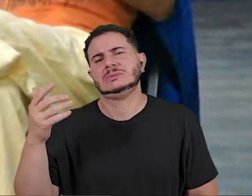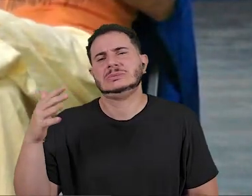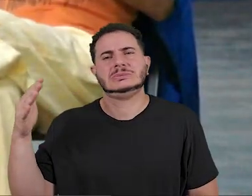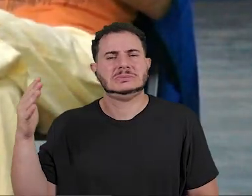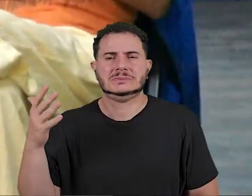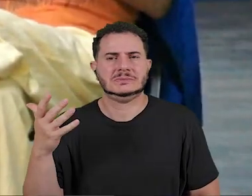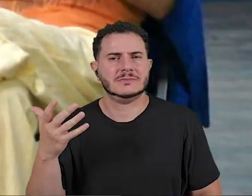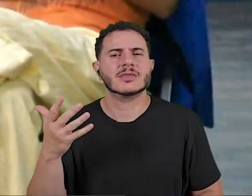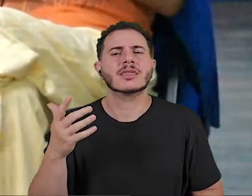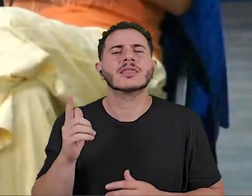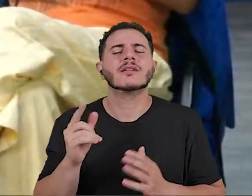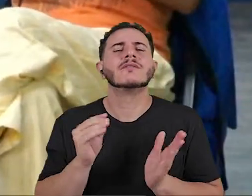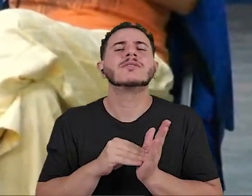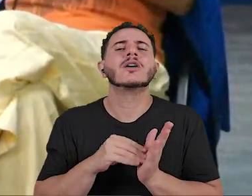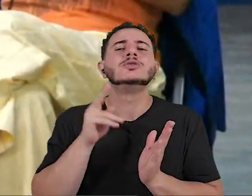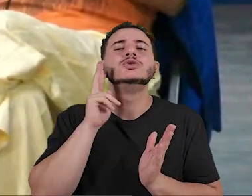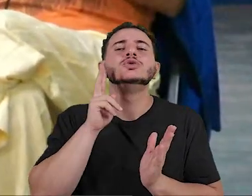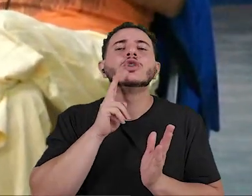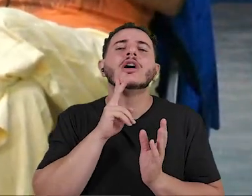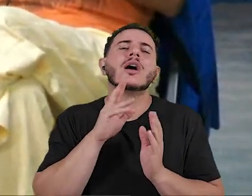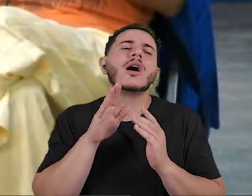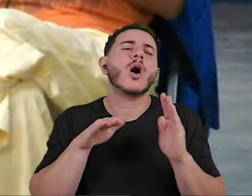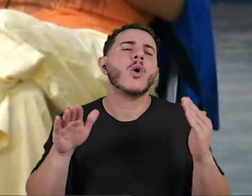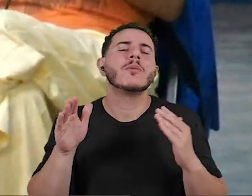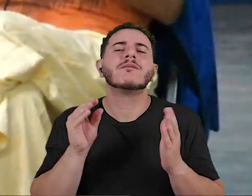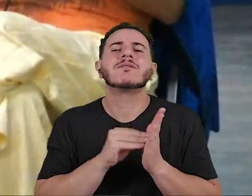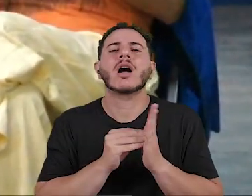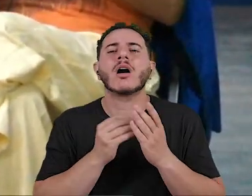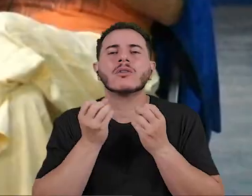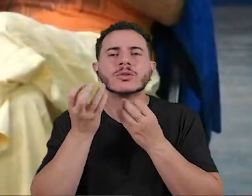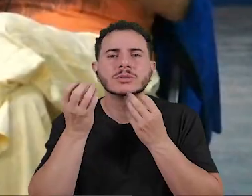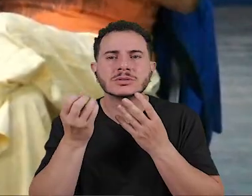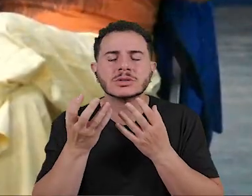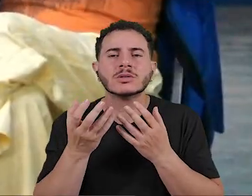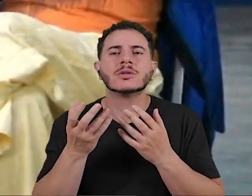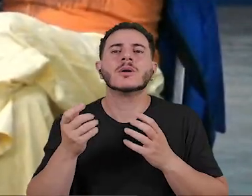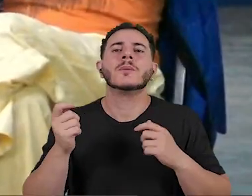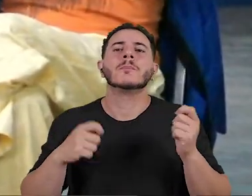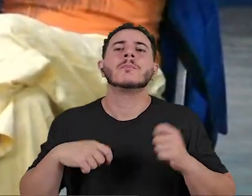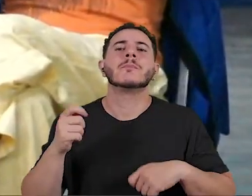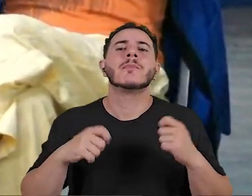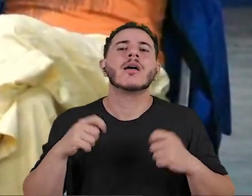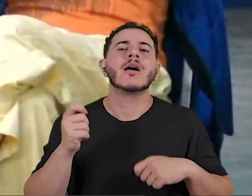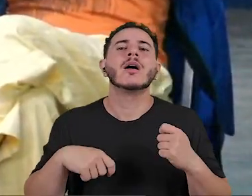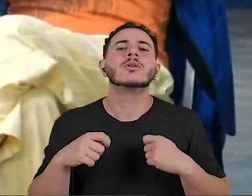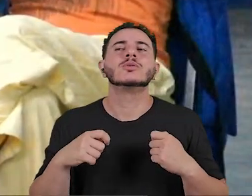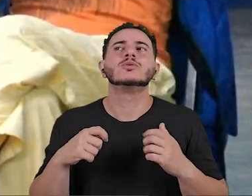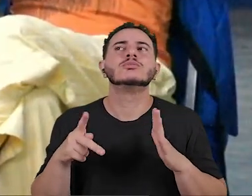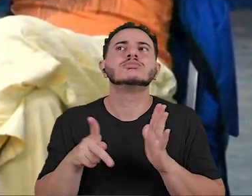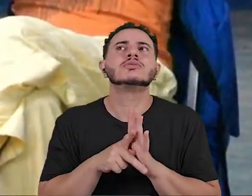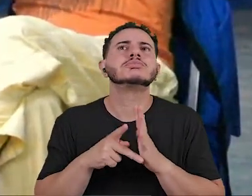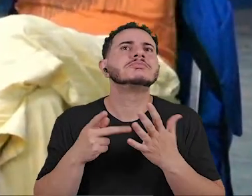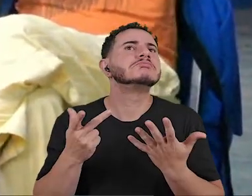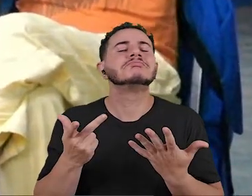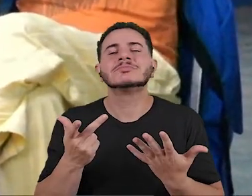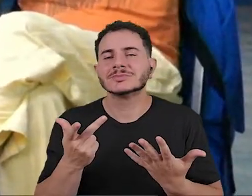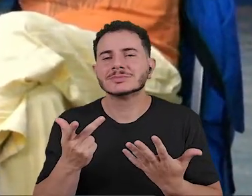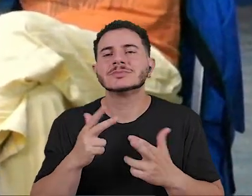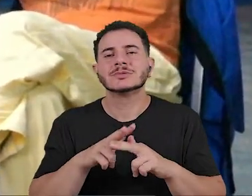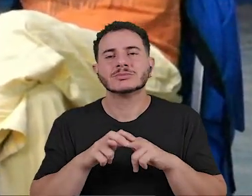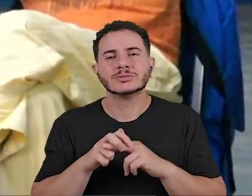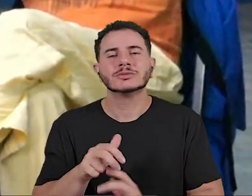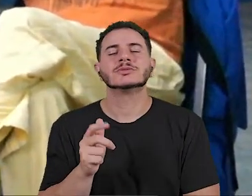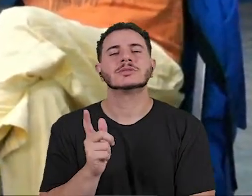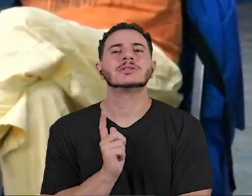O maracatu não veio da população do rei de Congo. Inclusive, se disser isso, talvez o pessoal